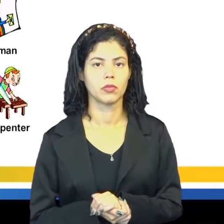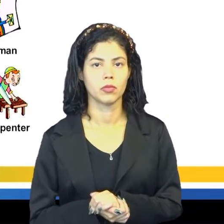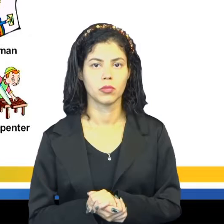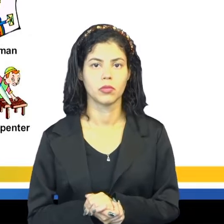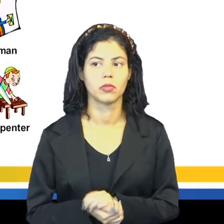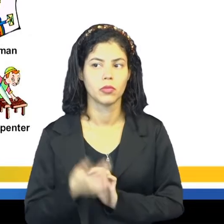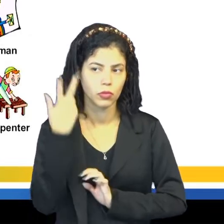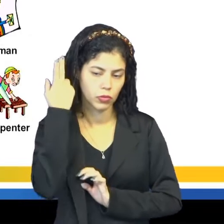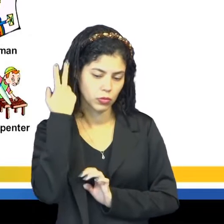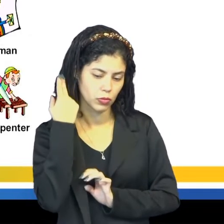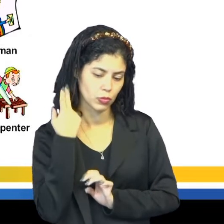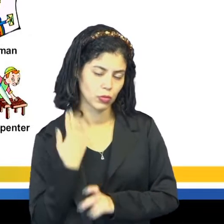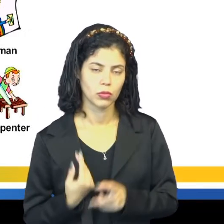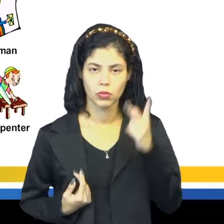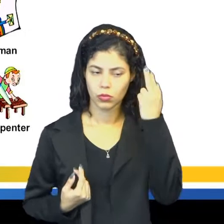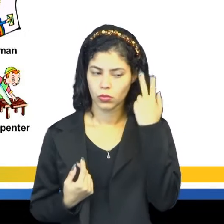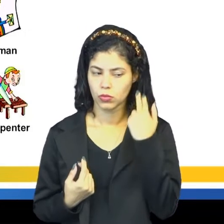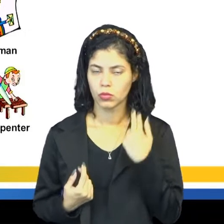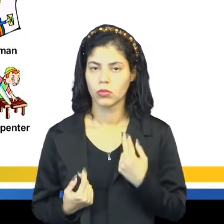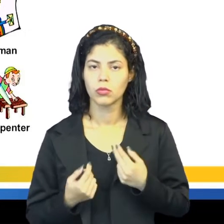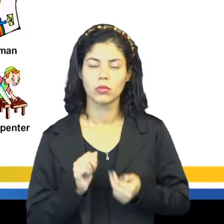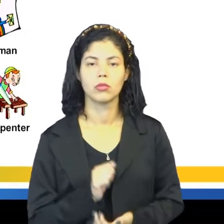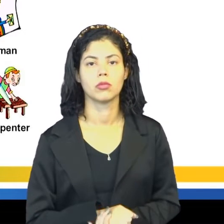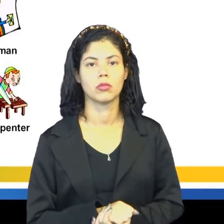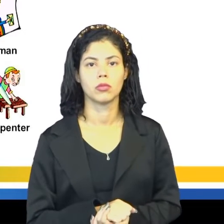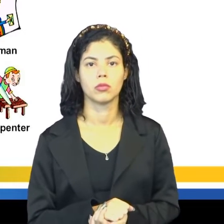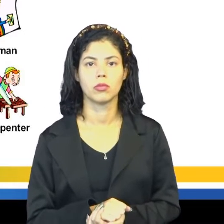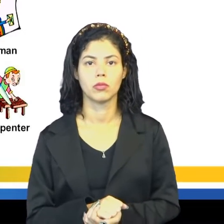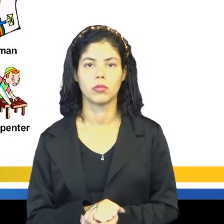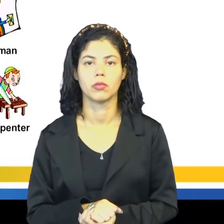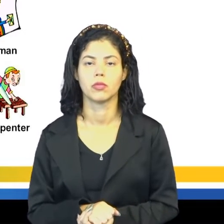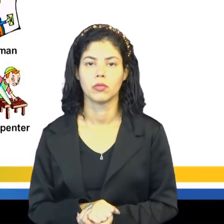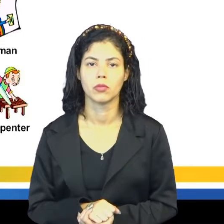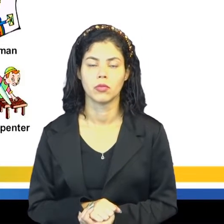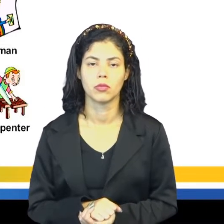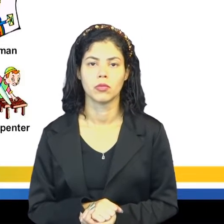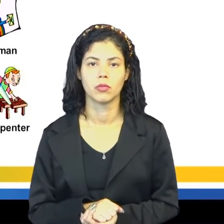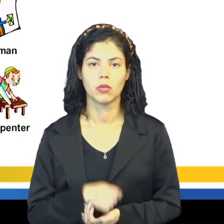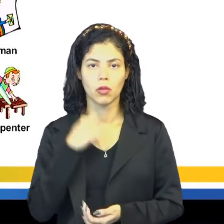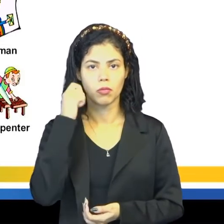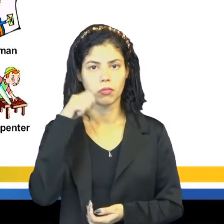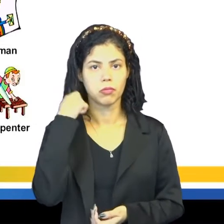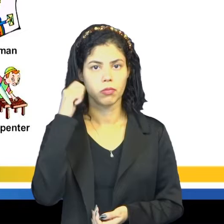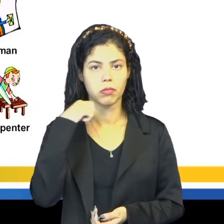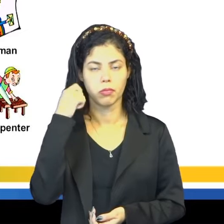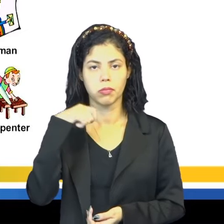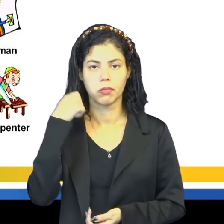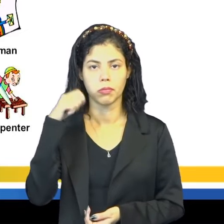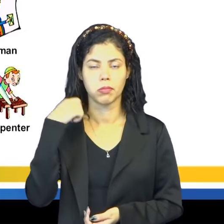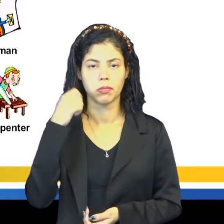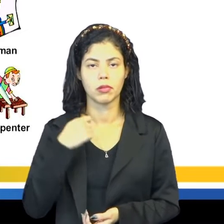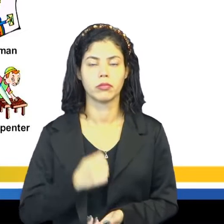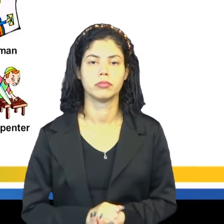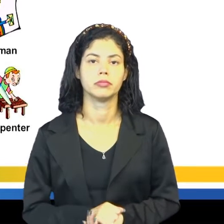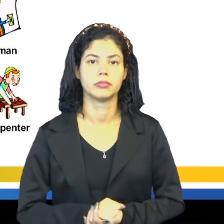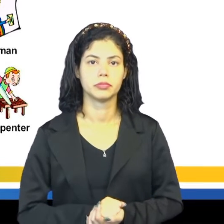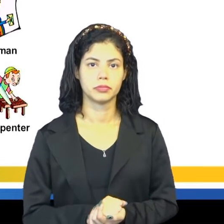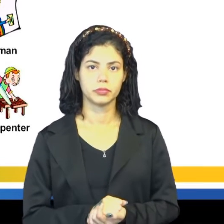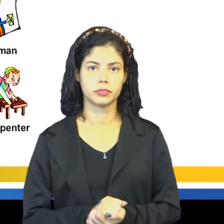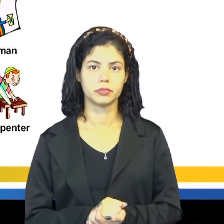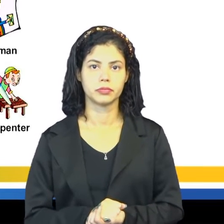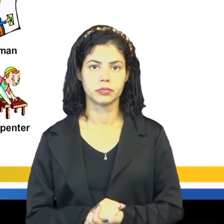o cabeleireiro. Nós temos lawyer, que é o advogado. Nós temos